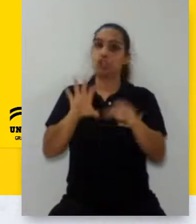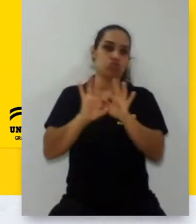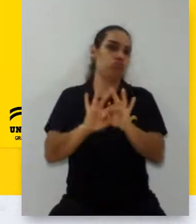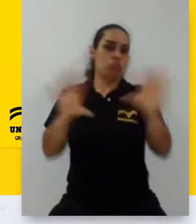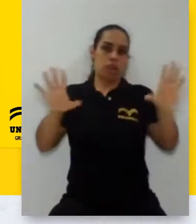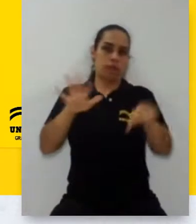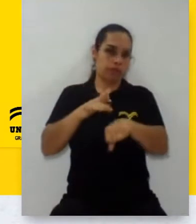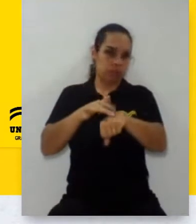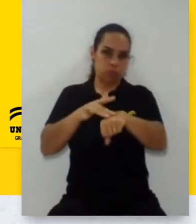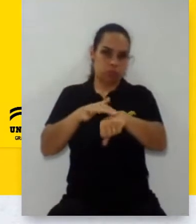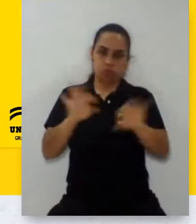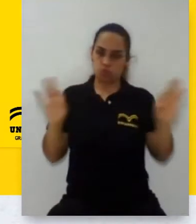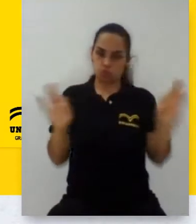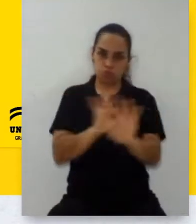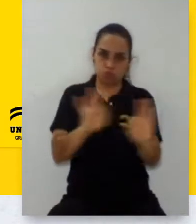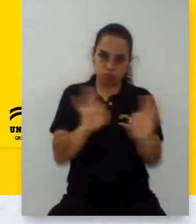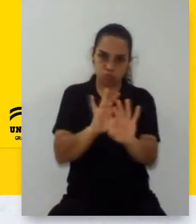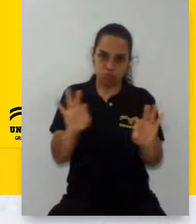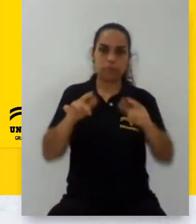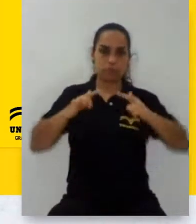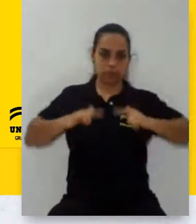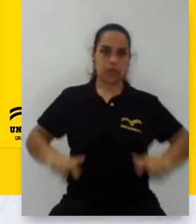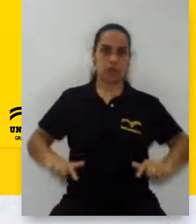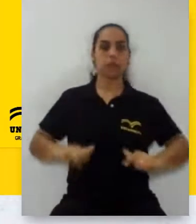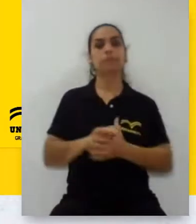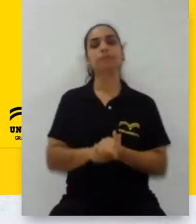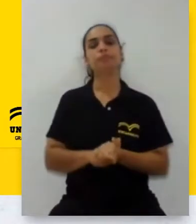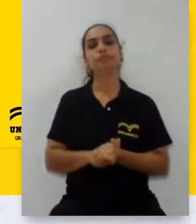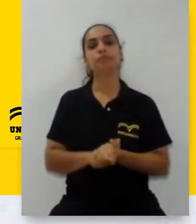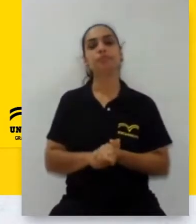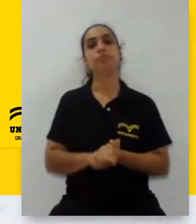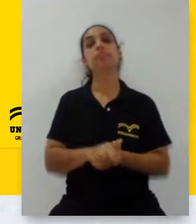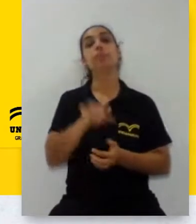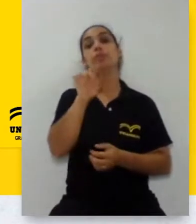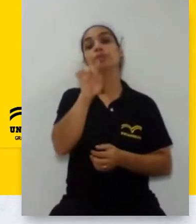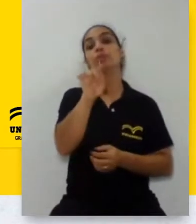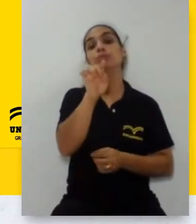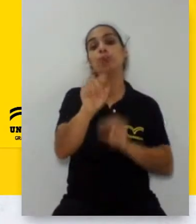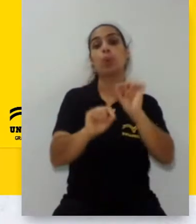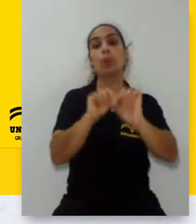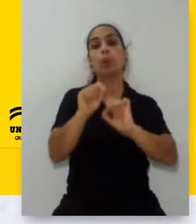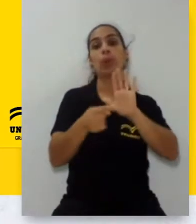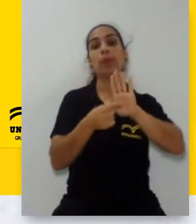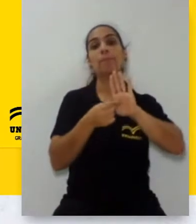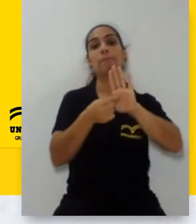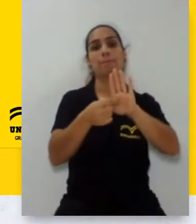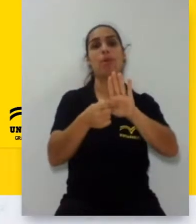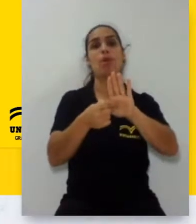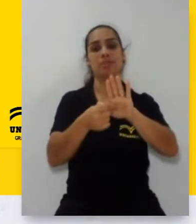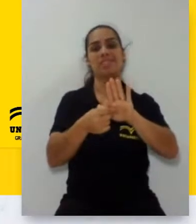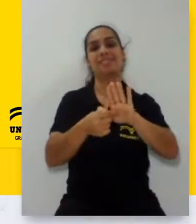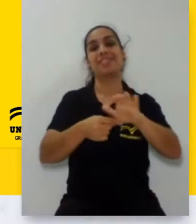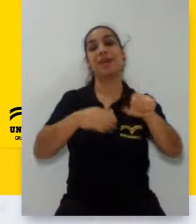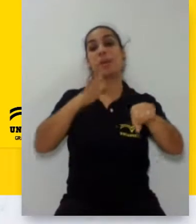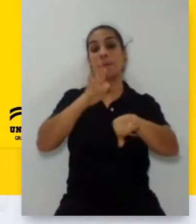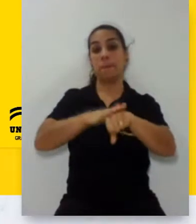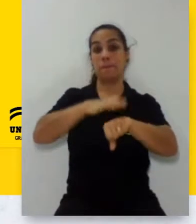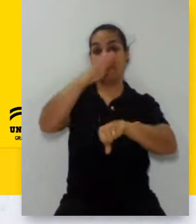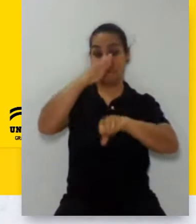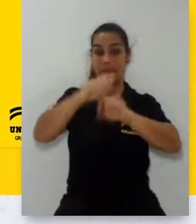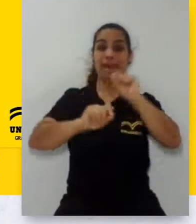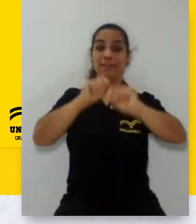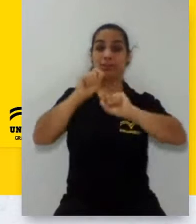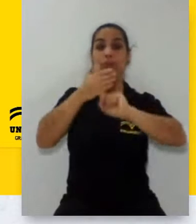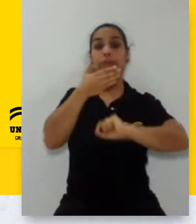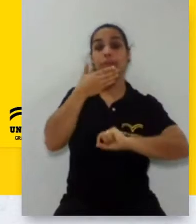aqui é o seguinte: que quanto mais eu melhoro minha capacidade de exercício físico, aqui está em METs, que eu falei para vocês o